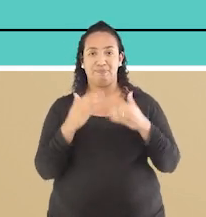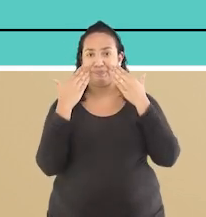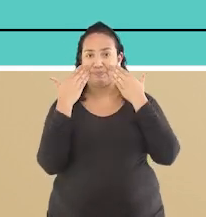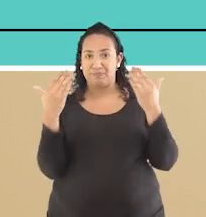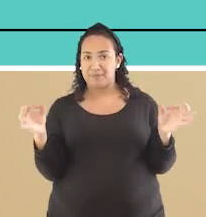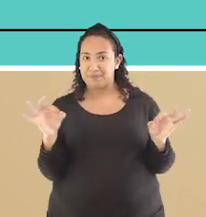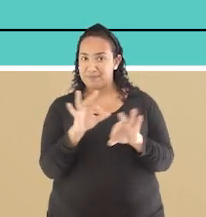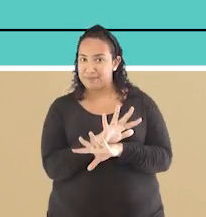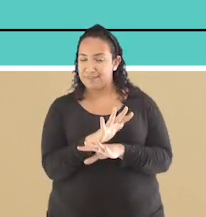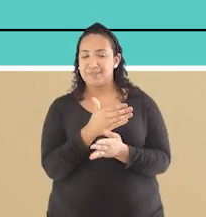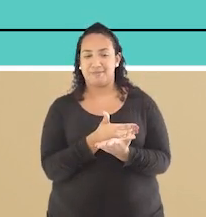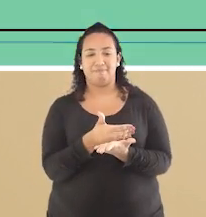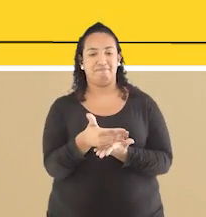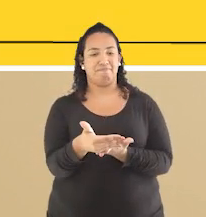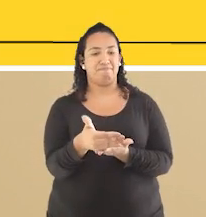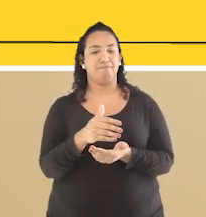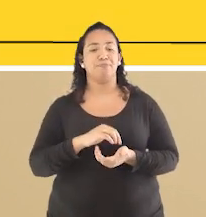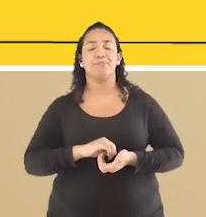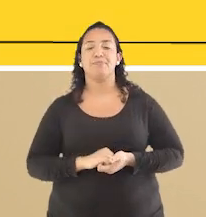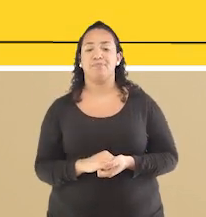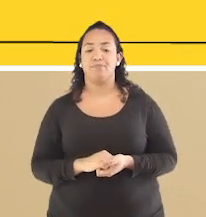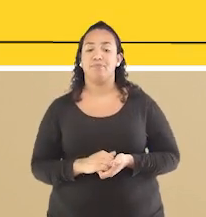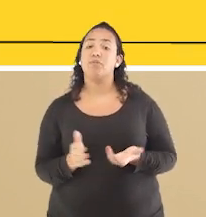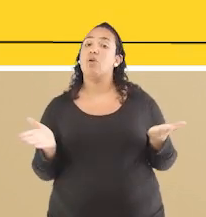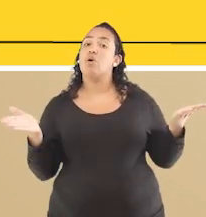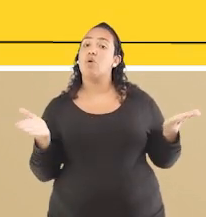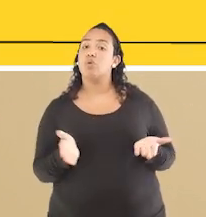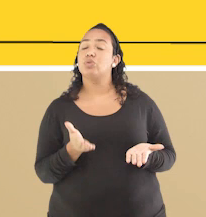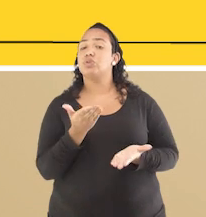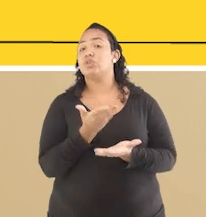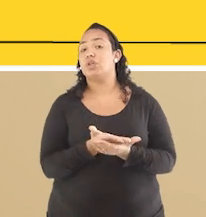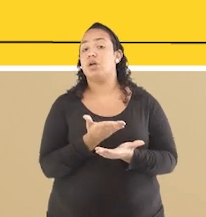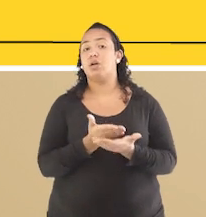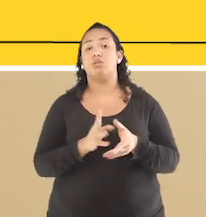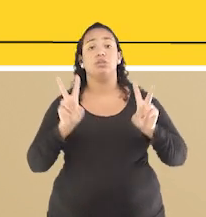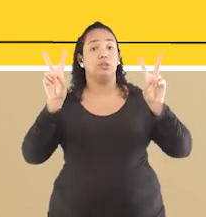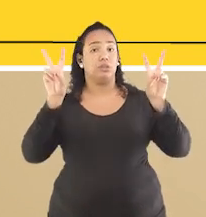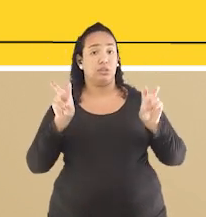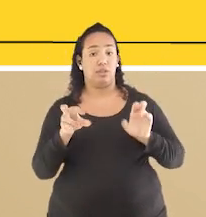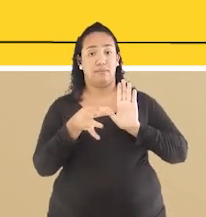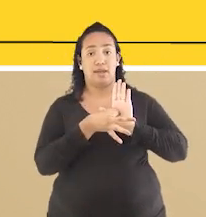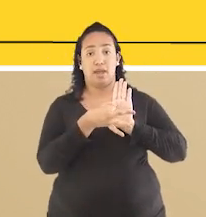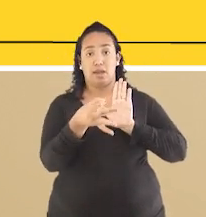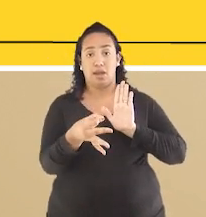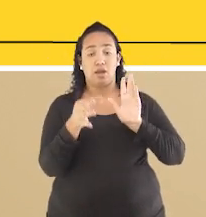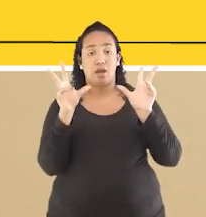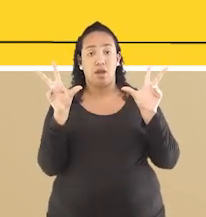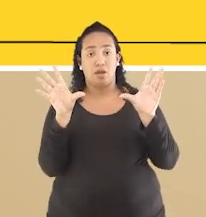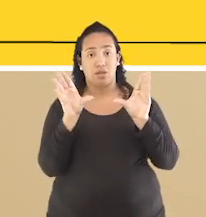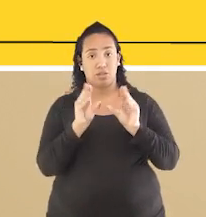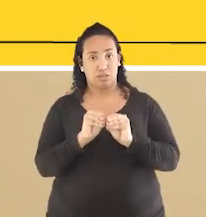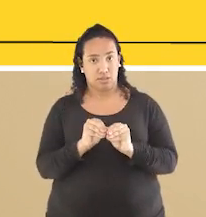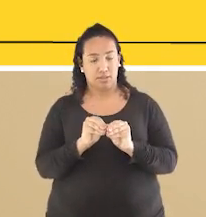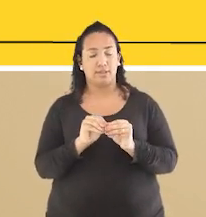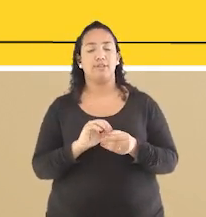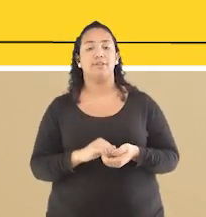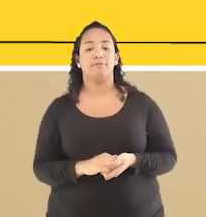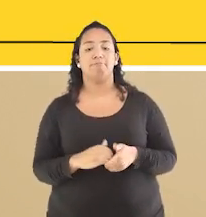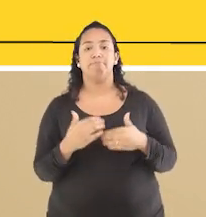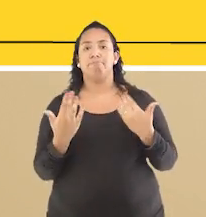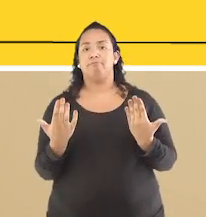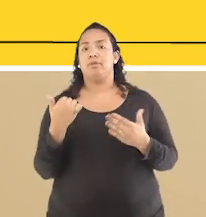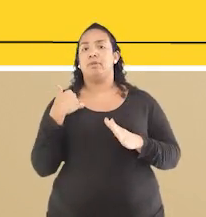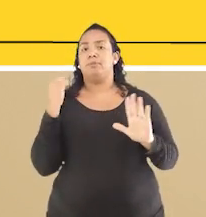feitas, vamos à aula. Nossa aula hoje é sobre resenha crítica. De cara,